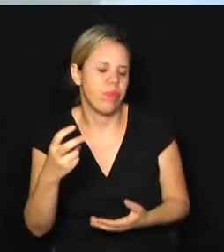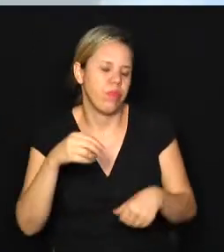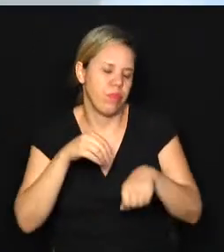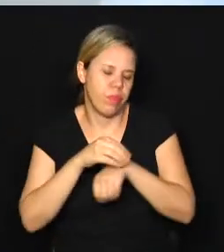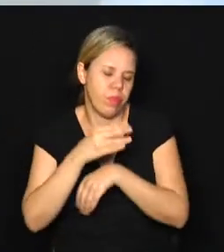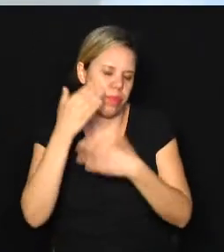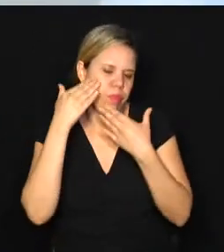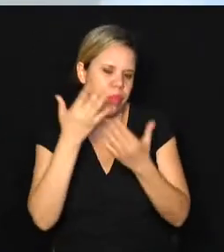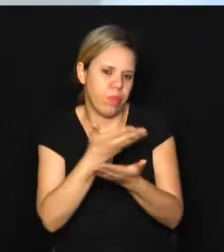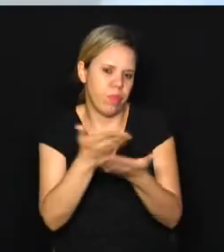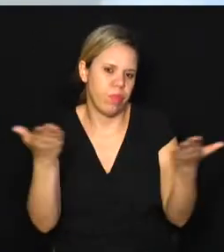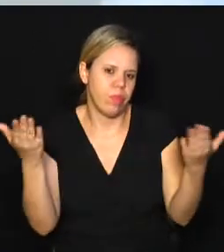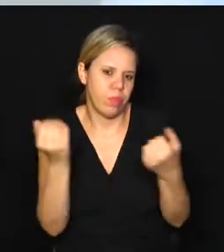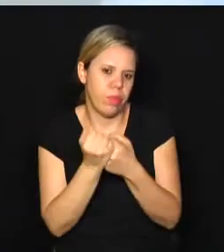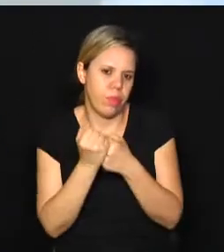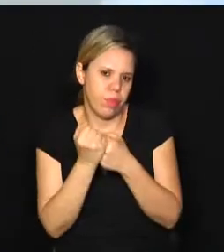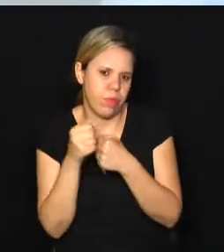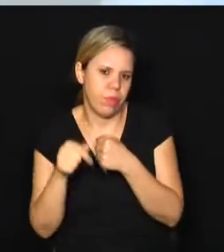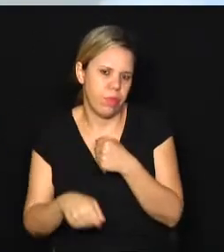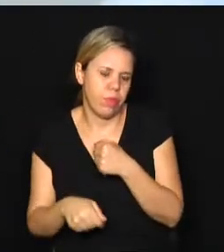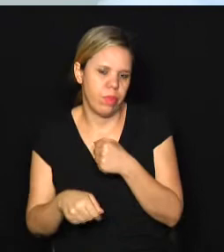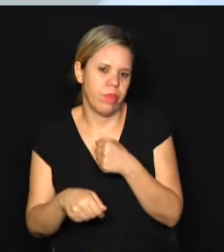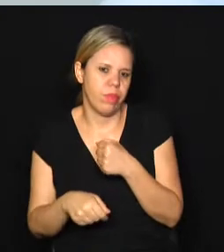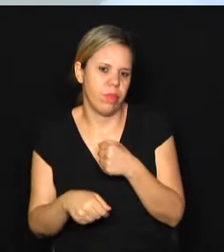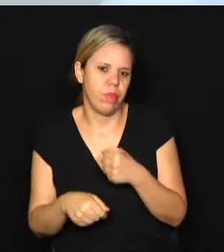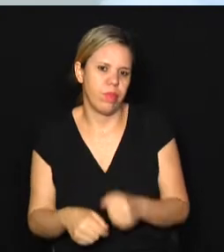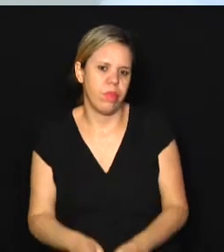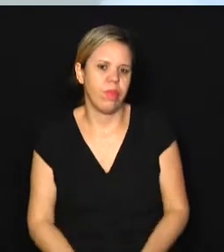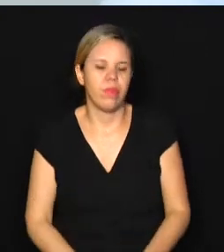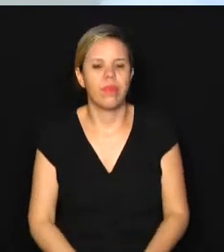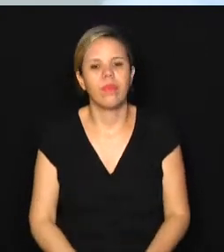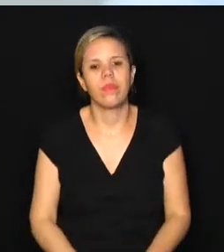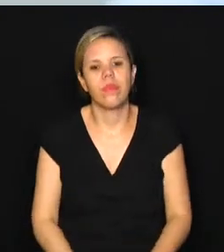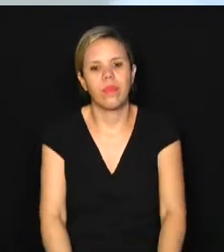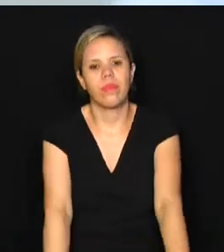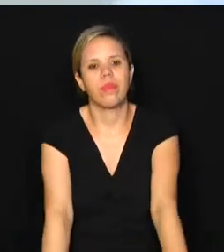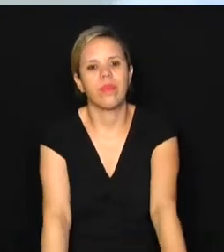obrigado a todos pelo suporte. Aqui concluo a palavra, Mariana. Obrigado.